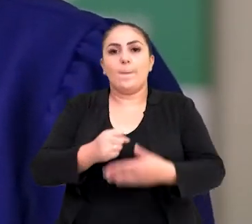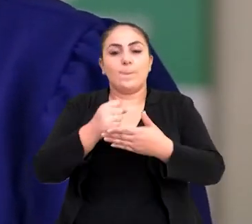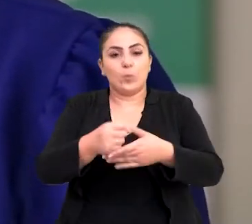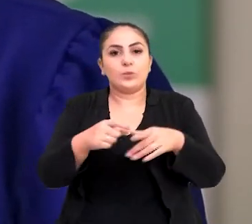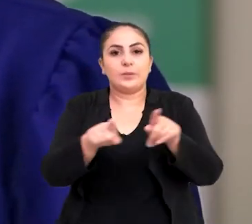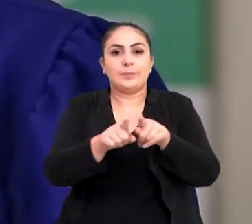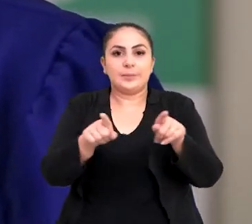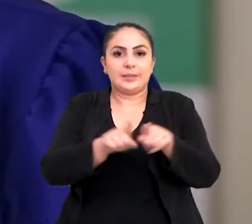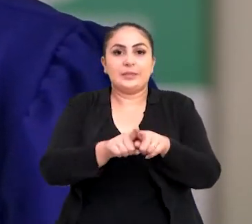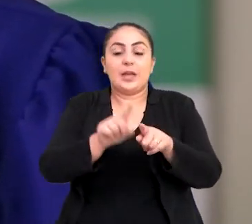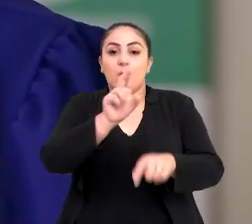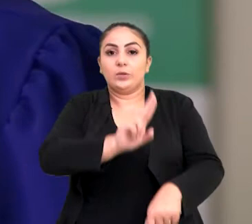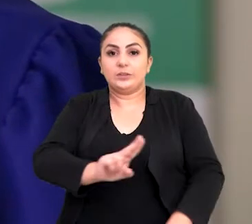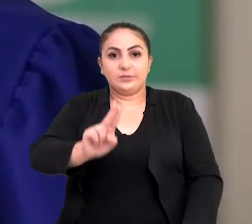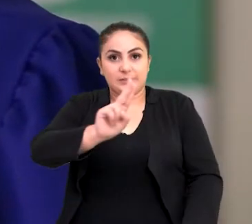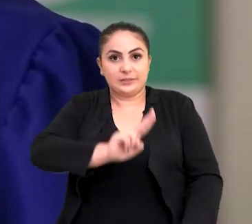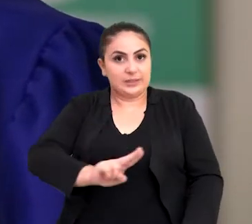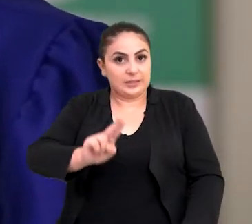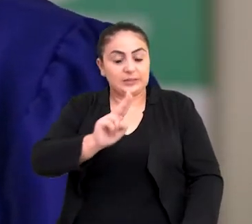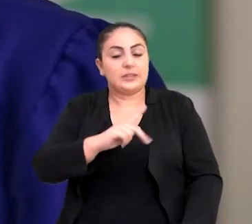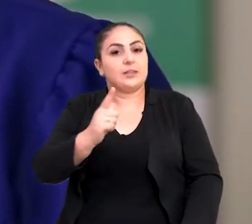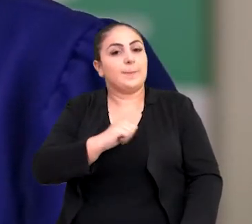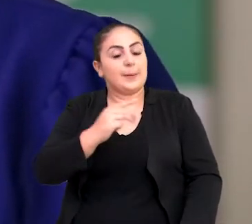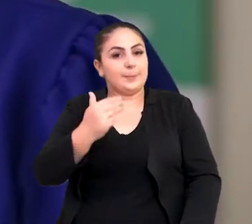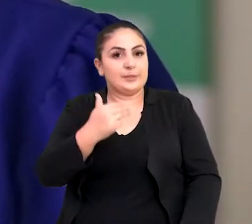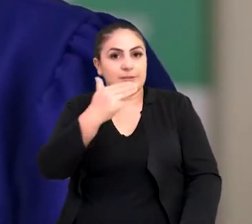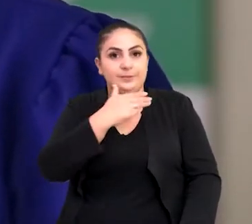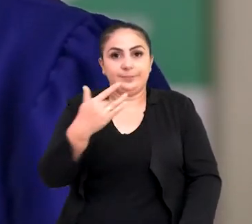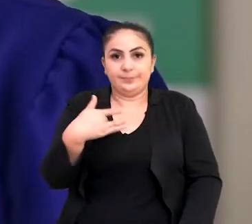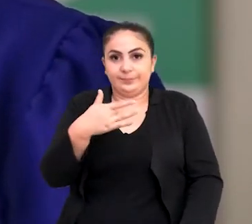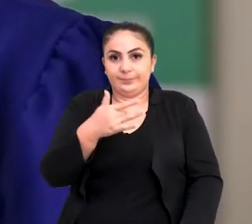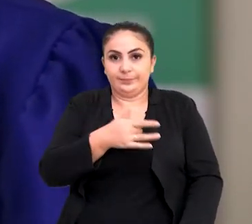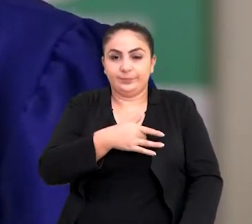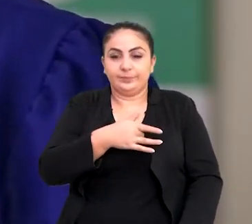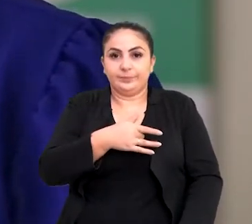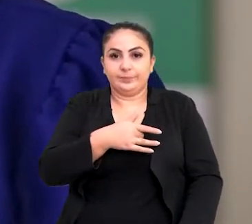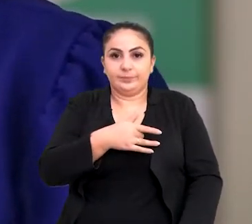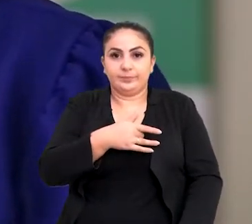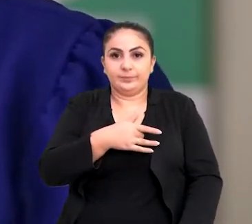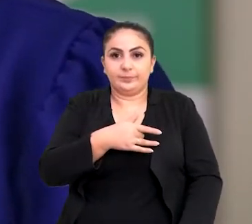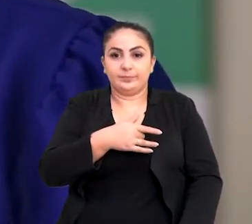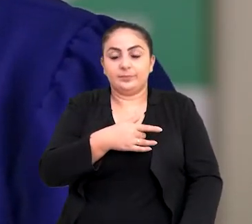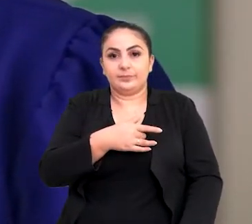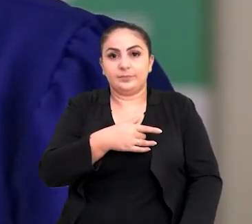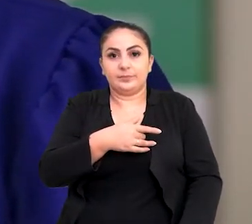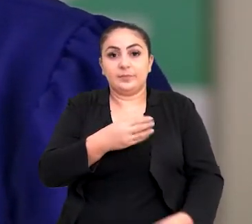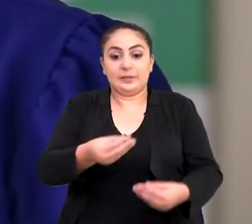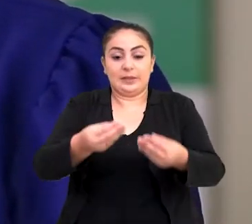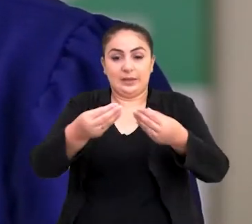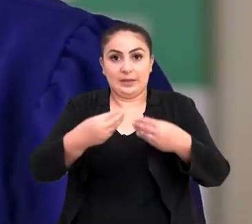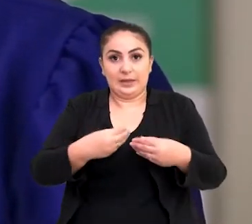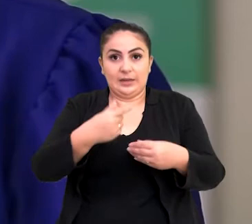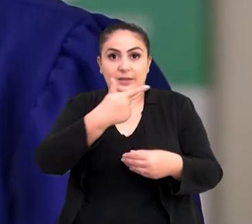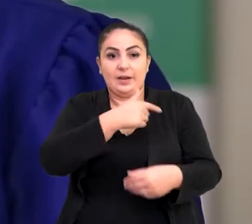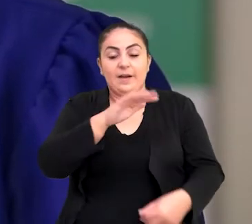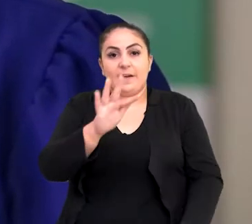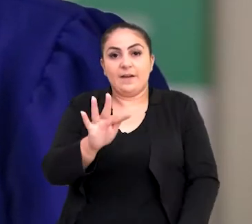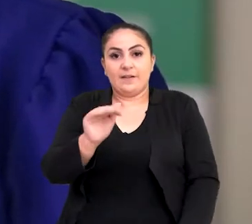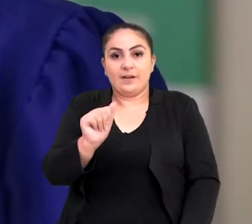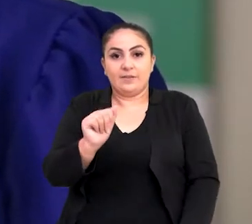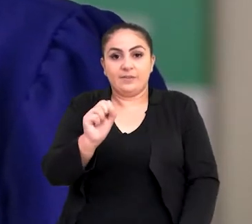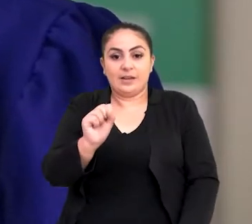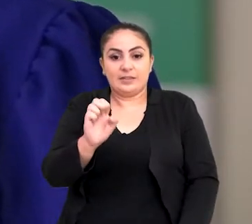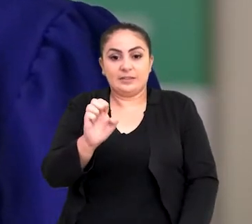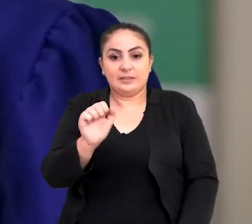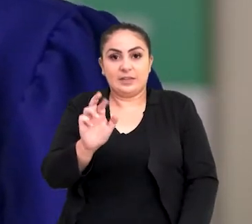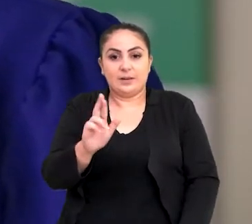contamos também com apoio das universidades. Se o Ministério da Saúde repassar a vacina da